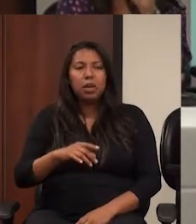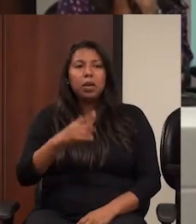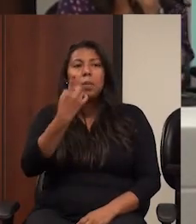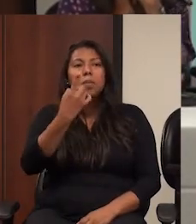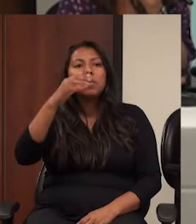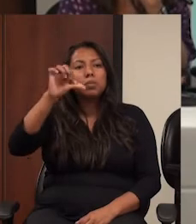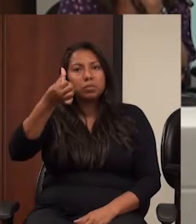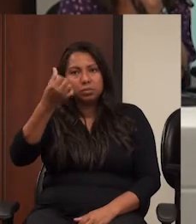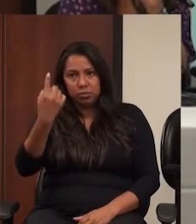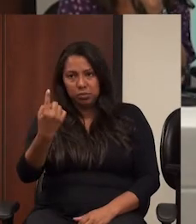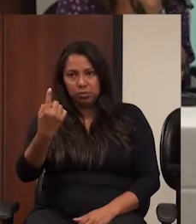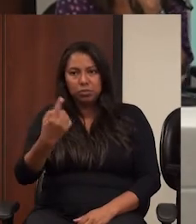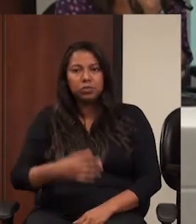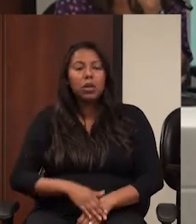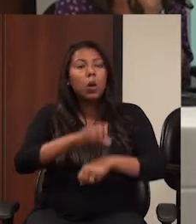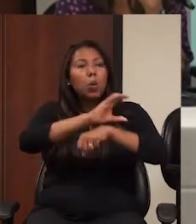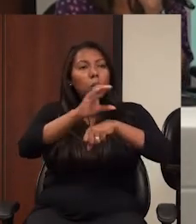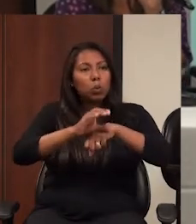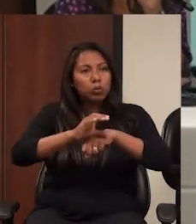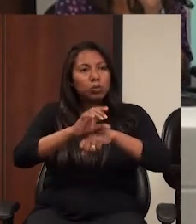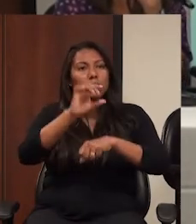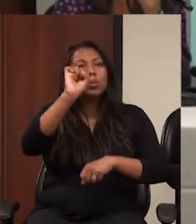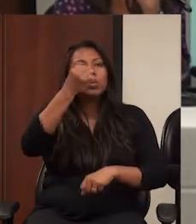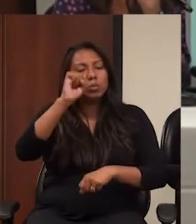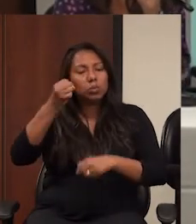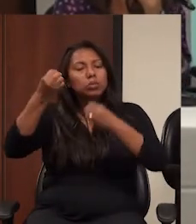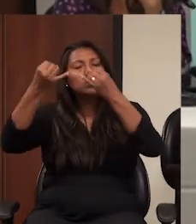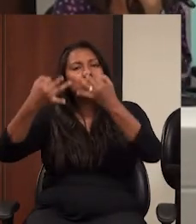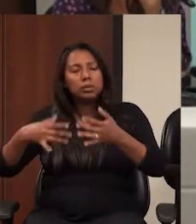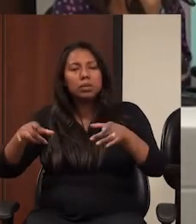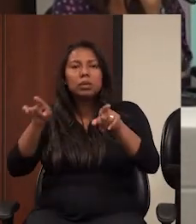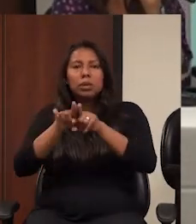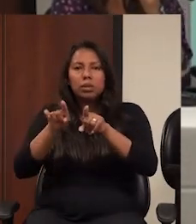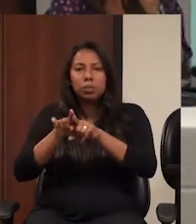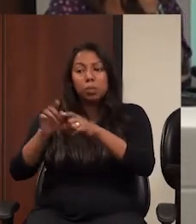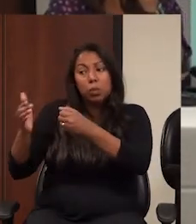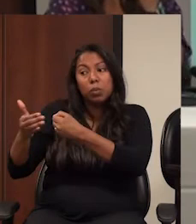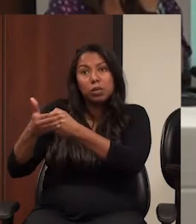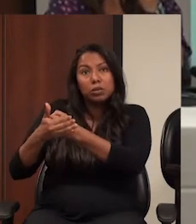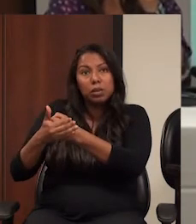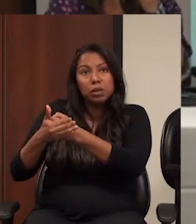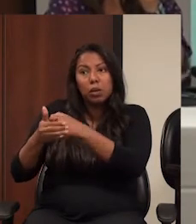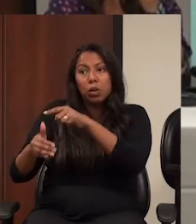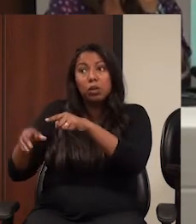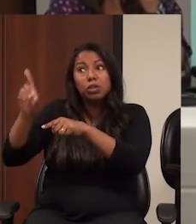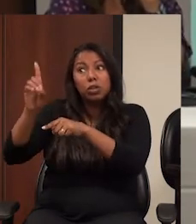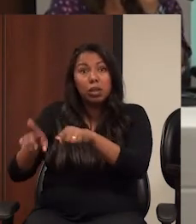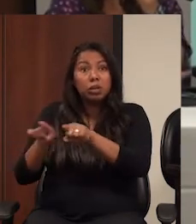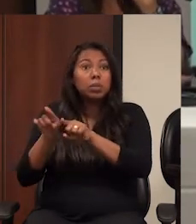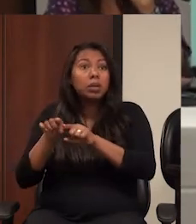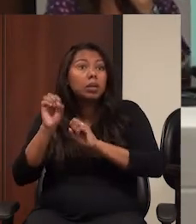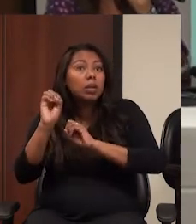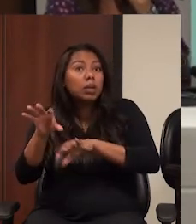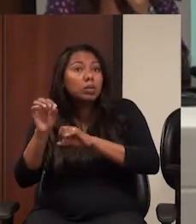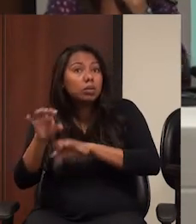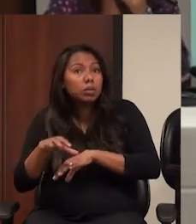1961. A Constituição de 88 já fala exatamente da proteção dos direitos e da educação da pessoa, na época